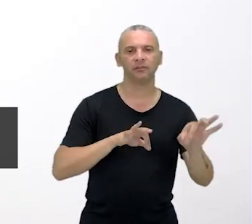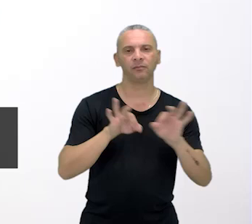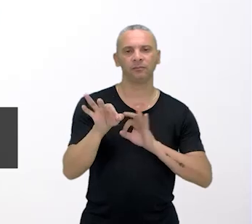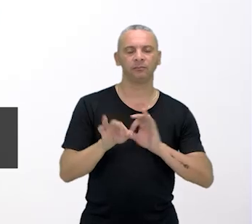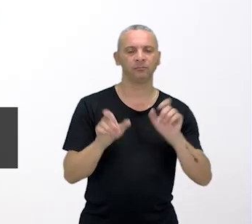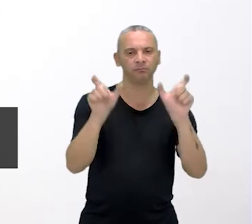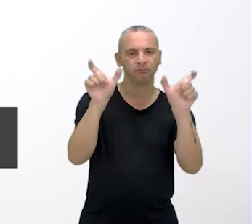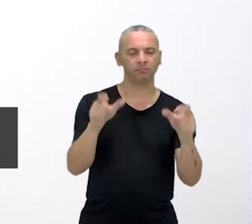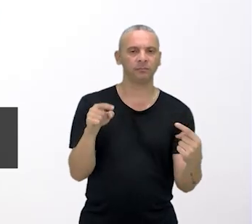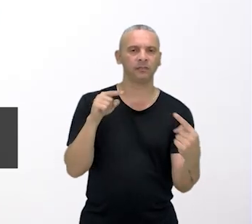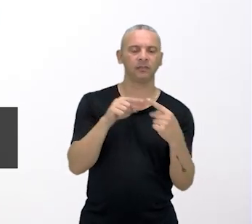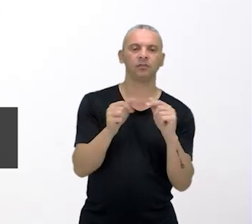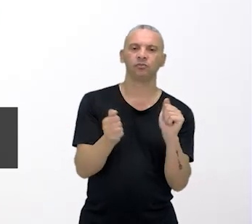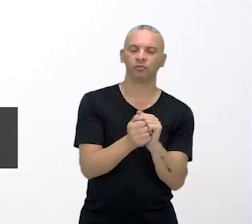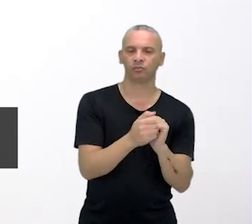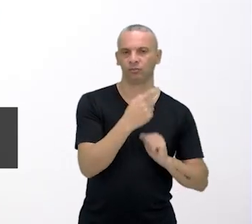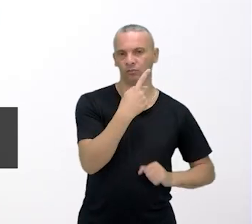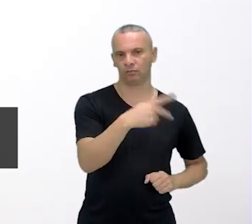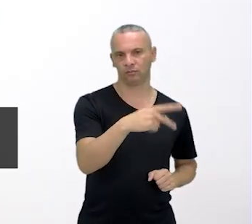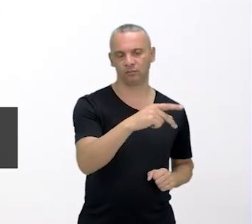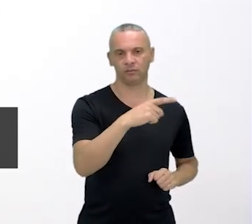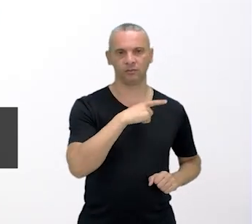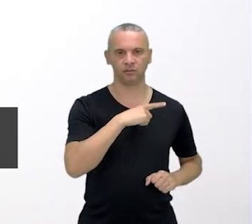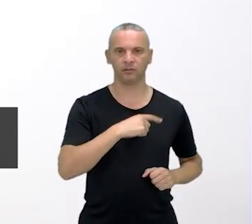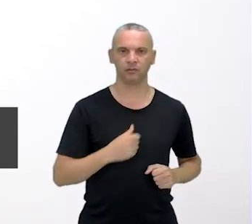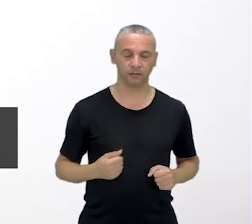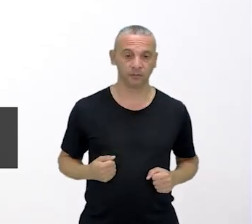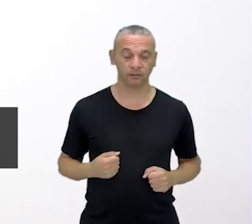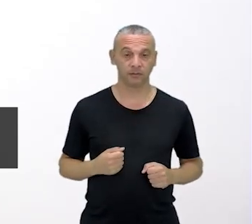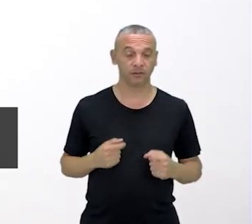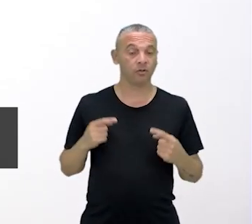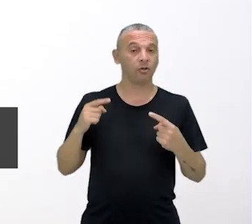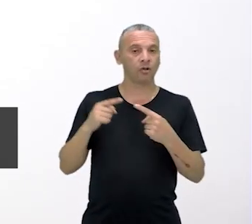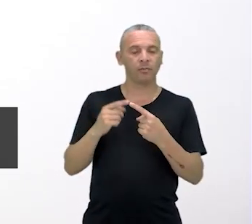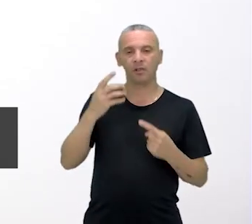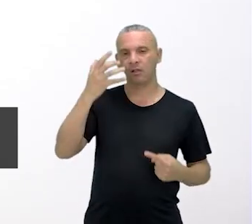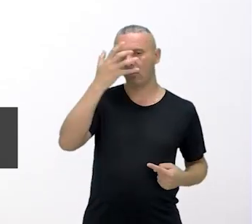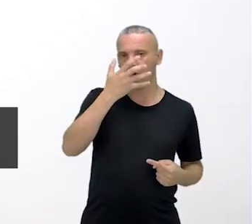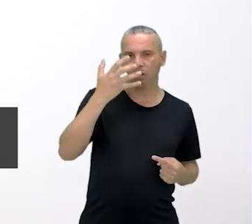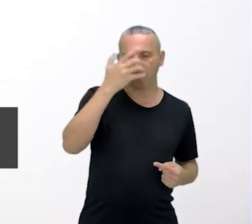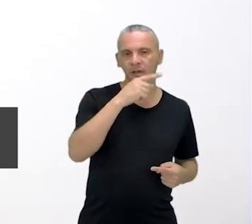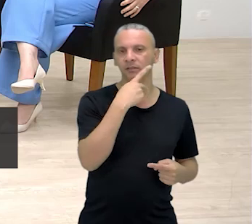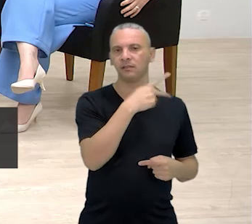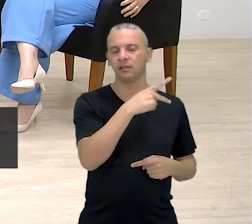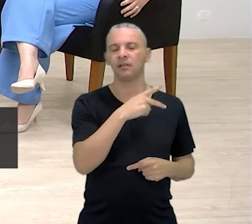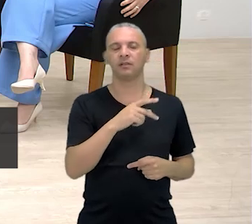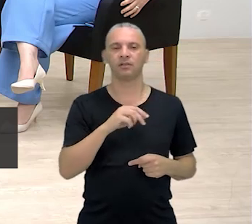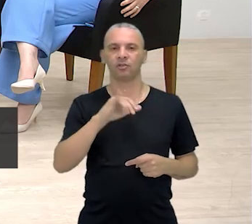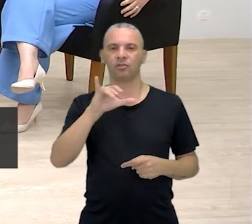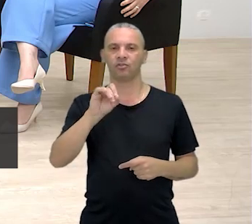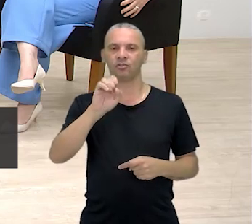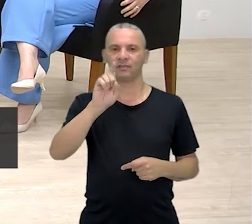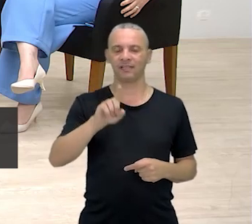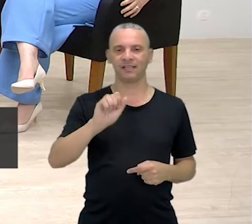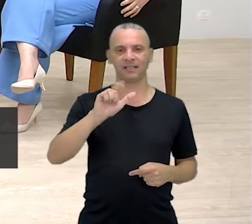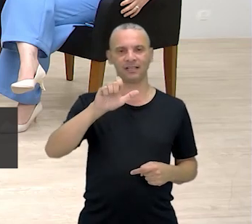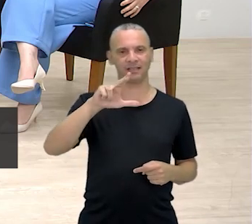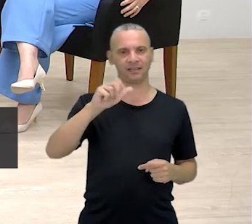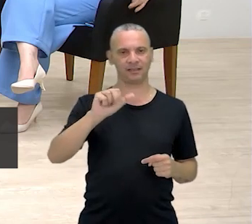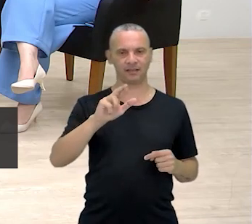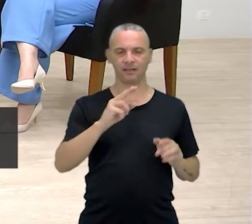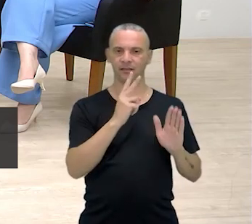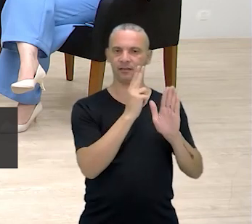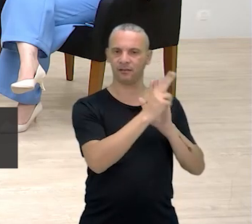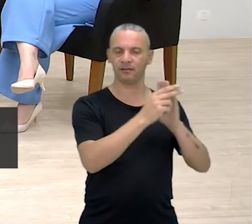masculina a apoiando, né. Nesse romance, o José de Alencar traz, né, talvez até de uma